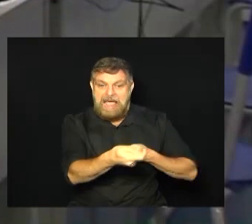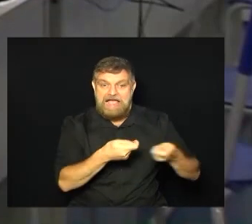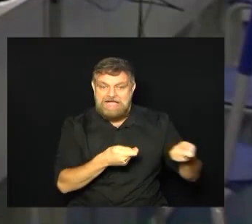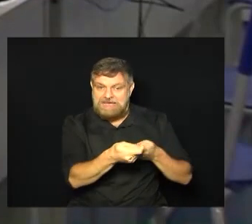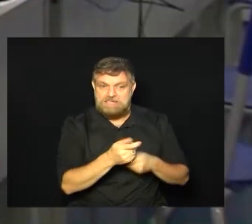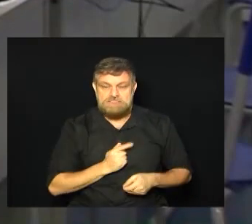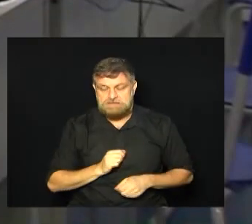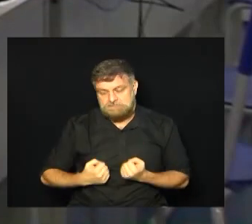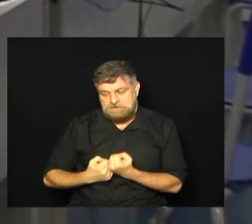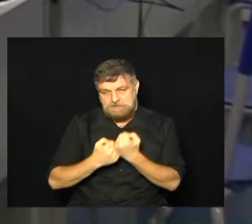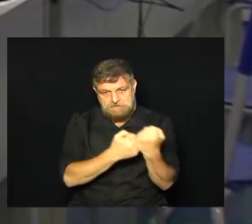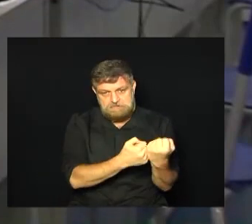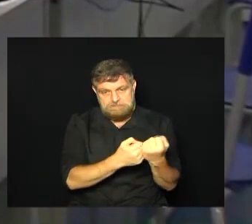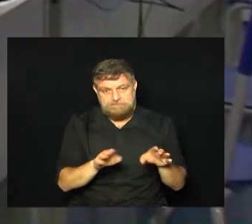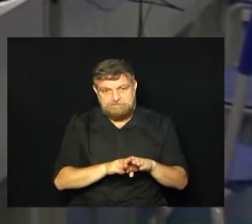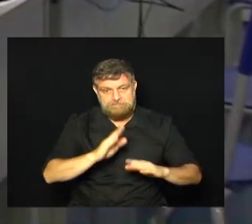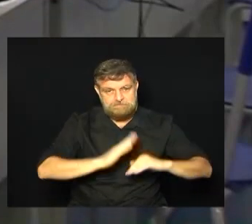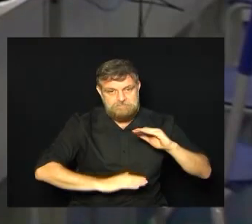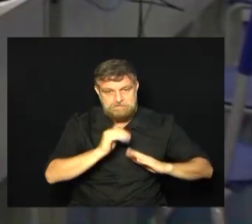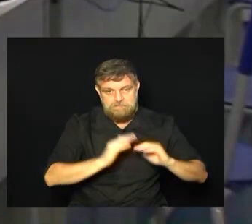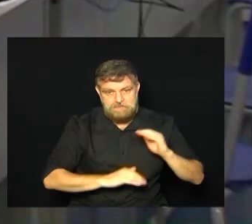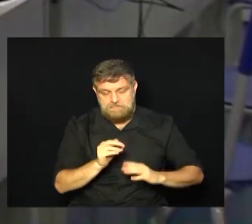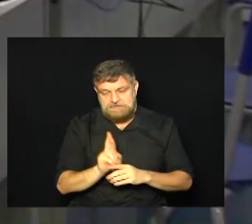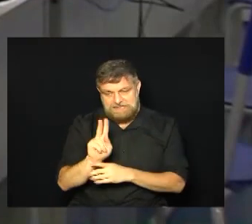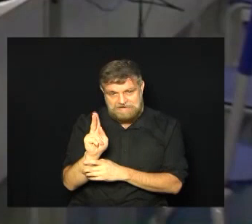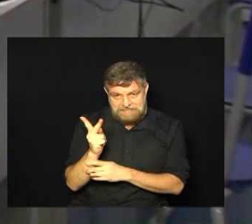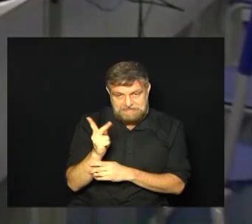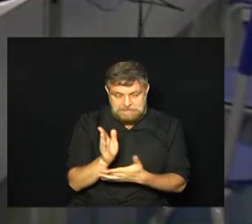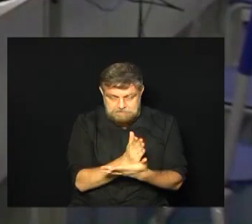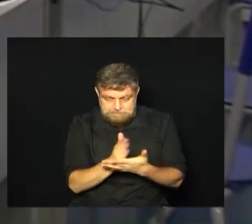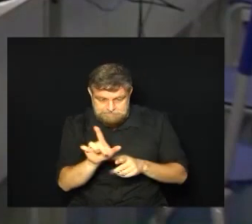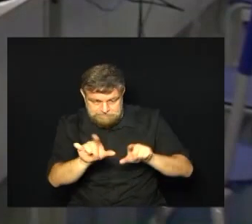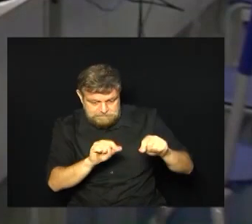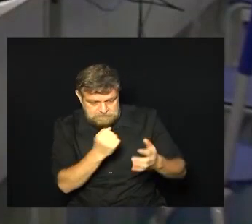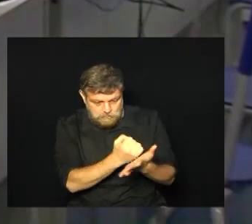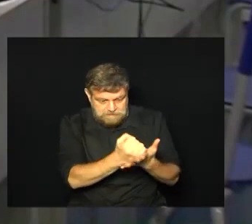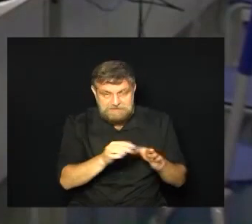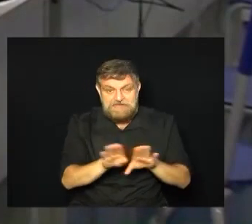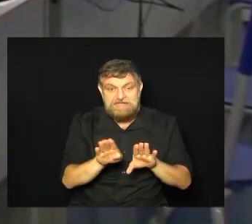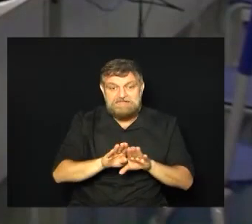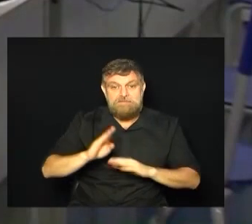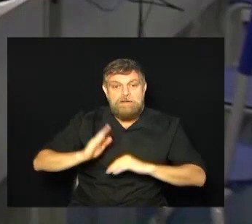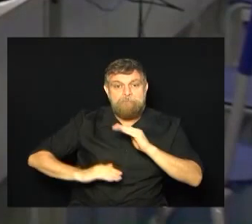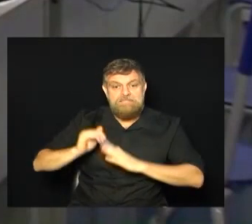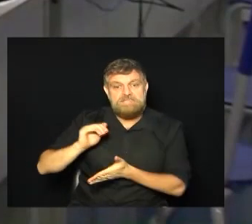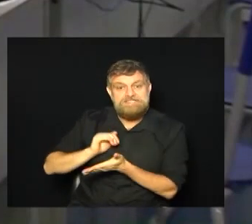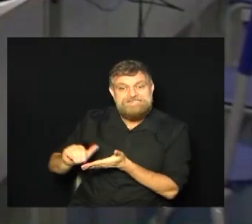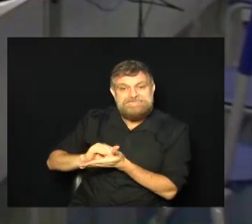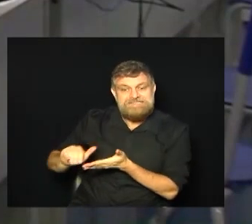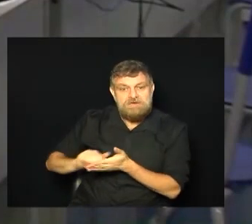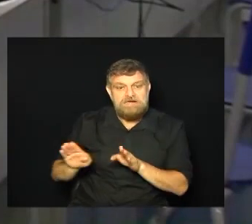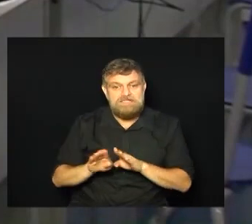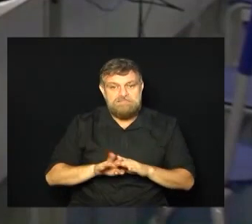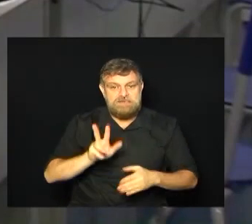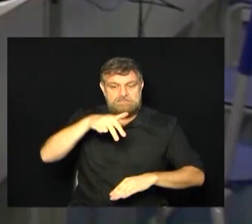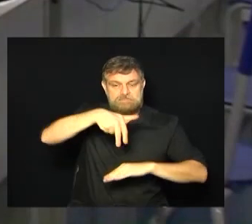Auxiliar Administrativo, Práticas de Recrutamento e Seleção, Práticas de Escritório e Porteiro. Na área de logística, a